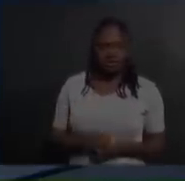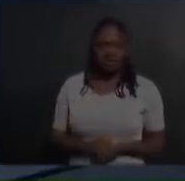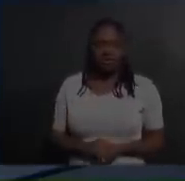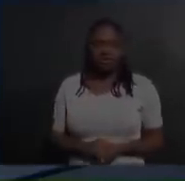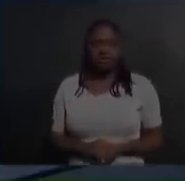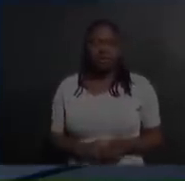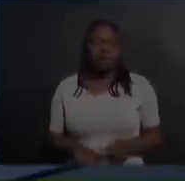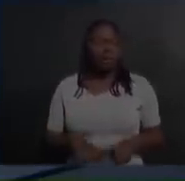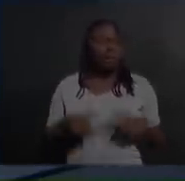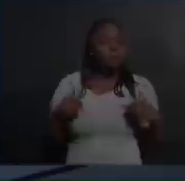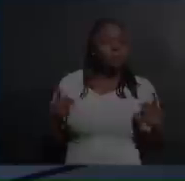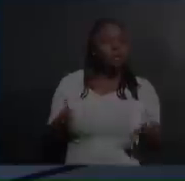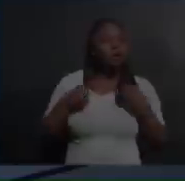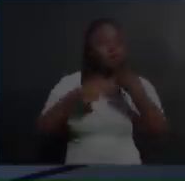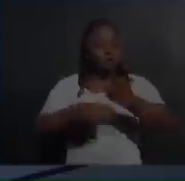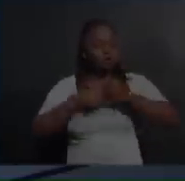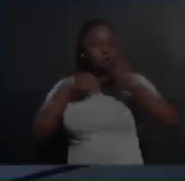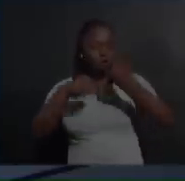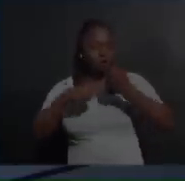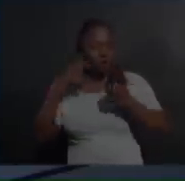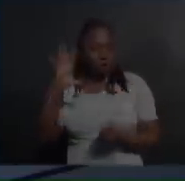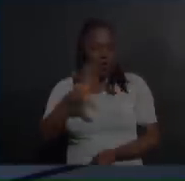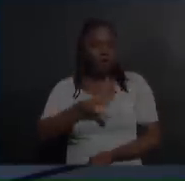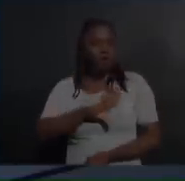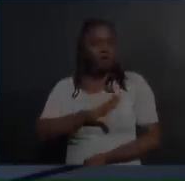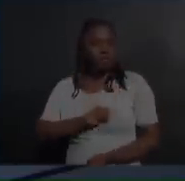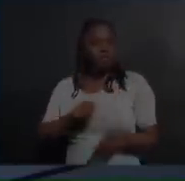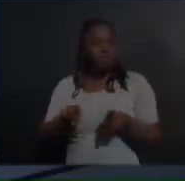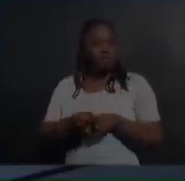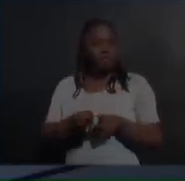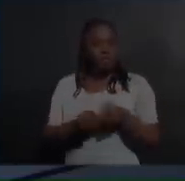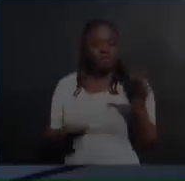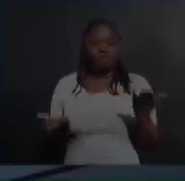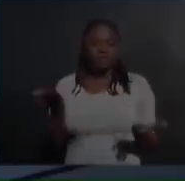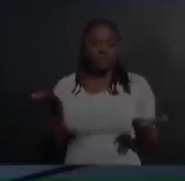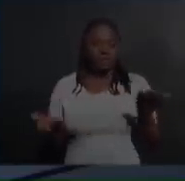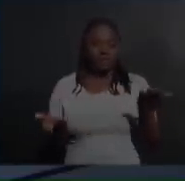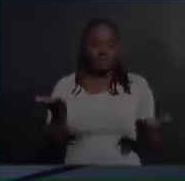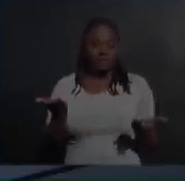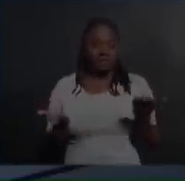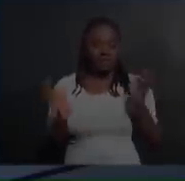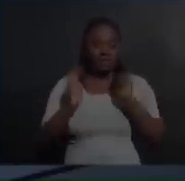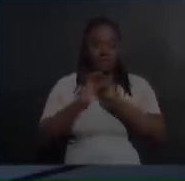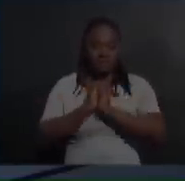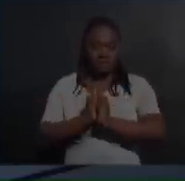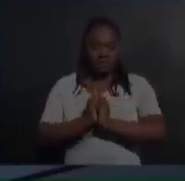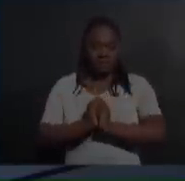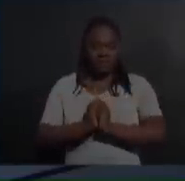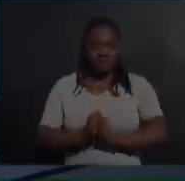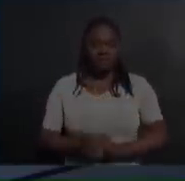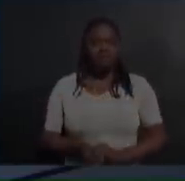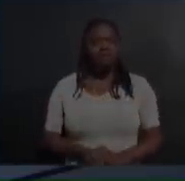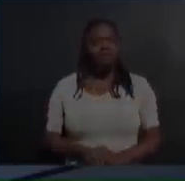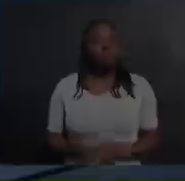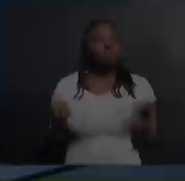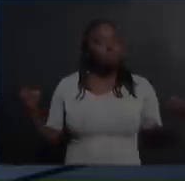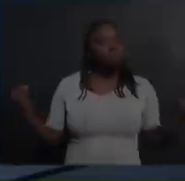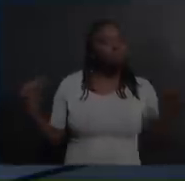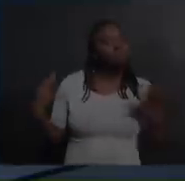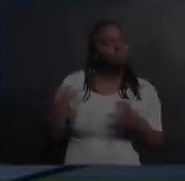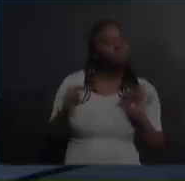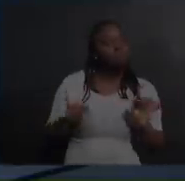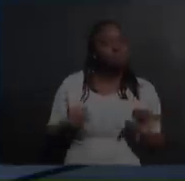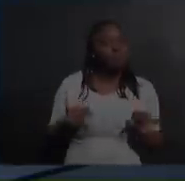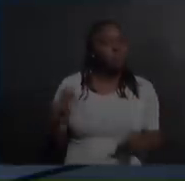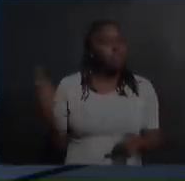medo, mas de poder, de amor e de equilíbrio. Amém? Como eu disse aqui, a maioria